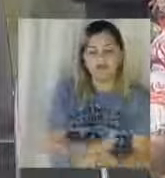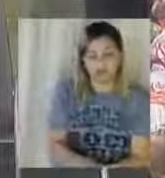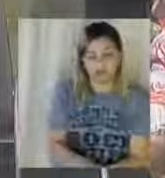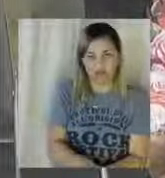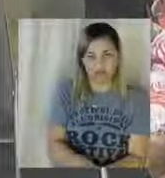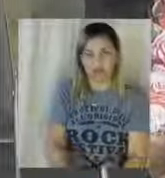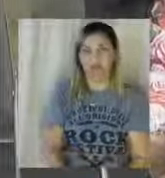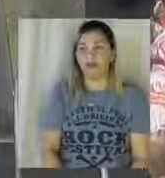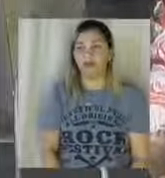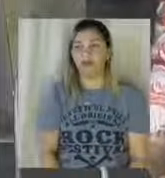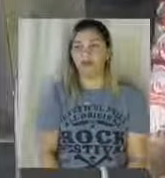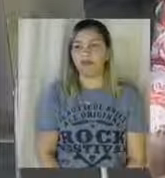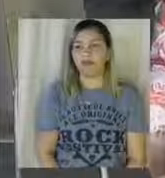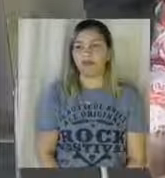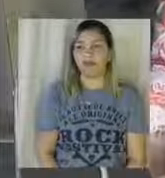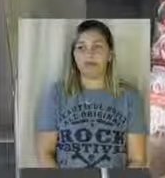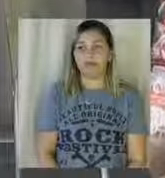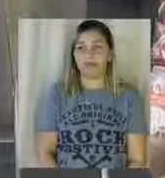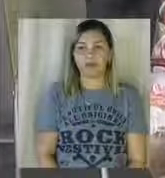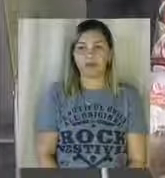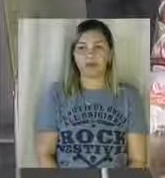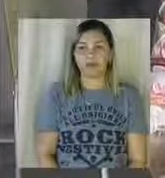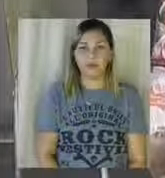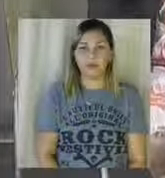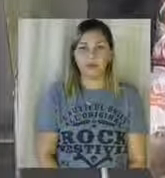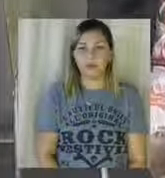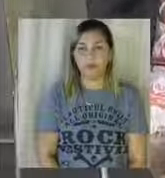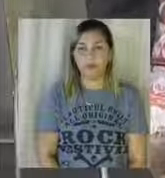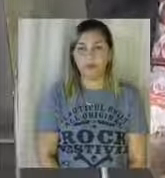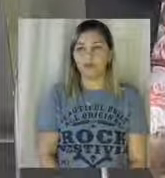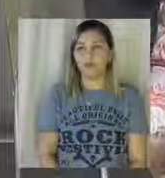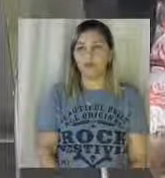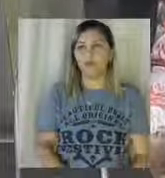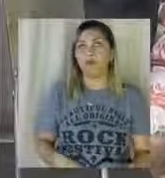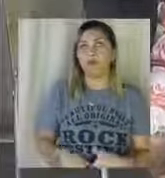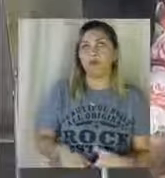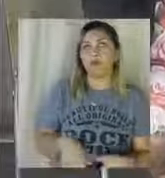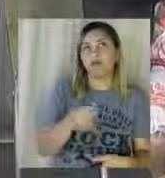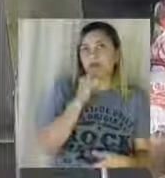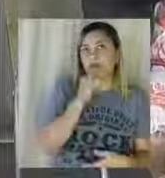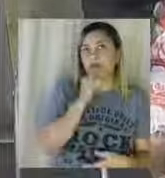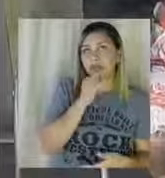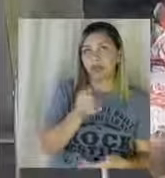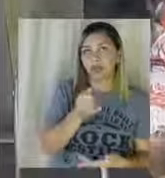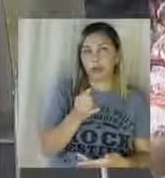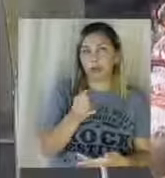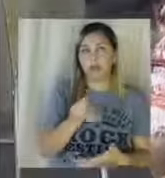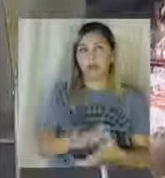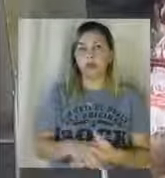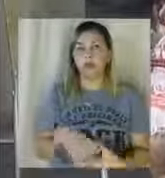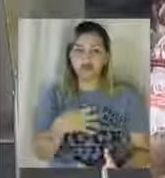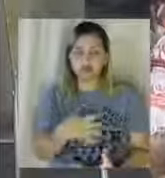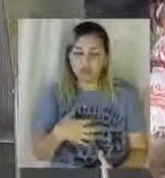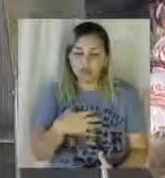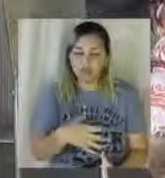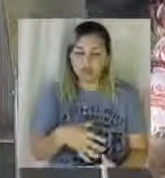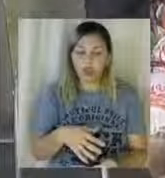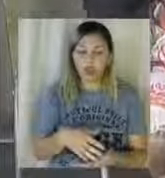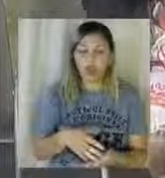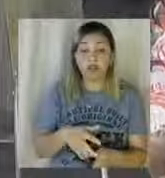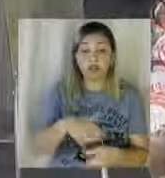Preconceito. Vocês teriam, para colocar para a gente, algum momento que vocês se sentiram